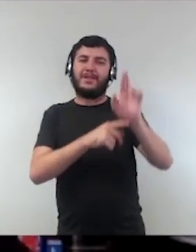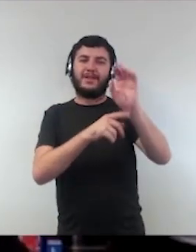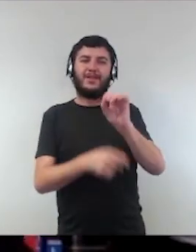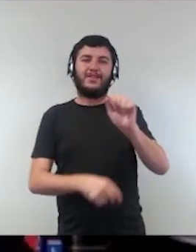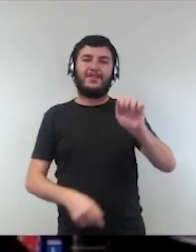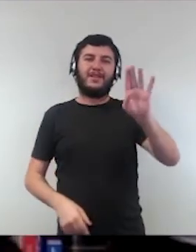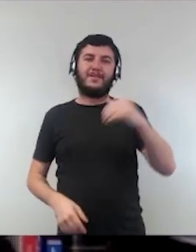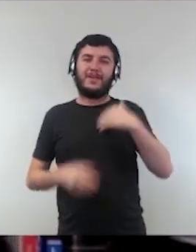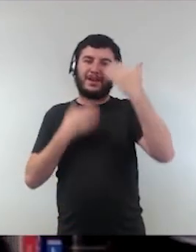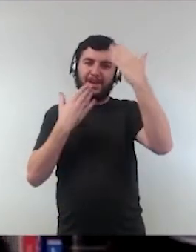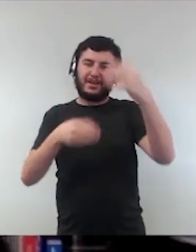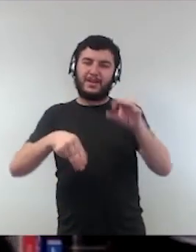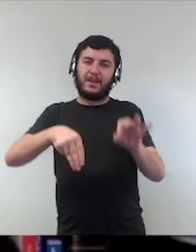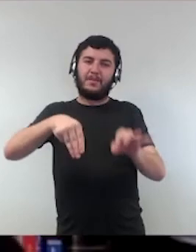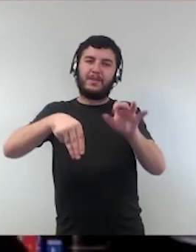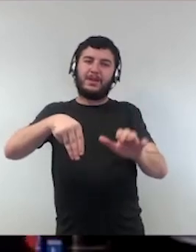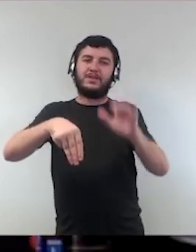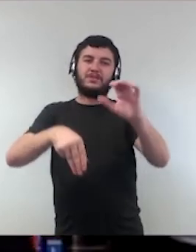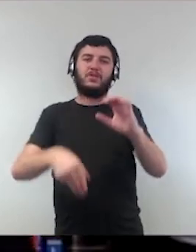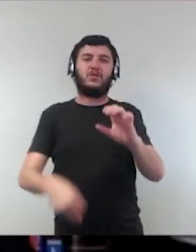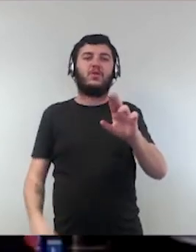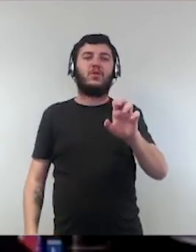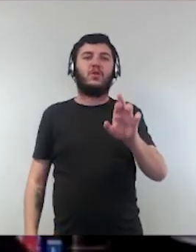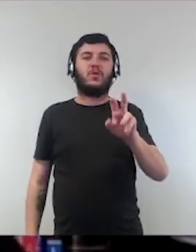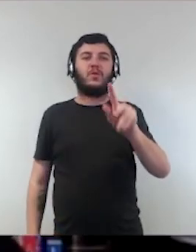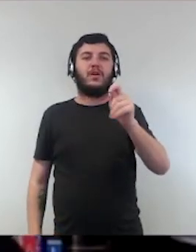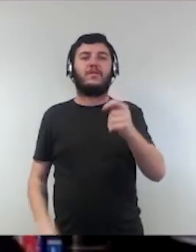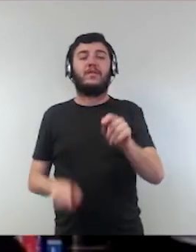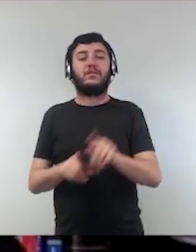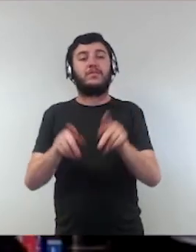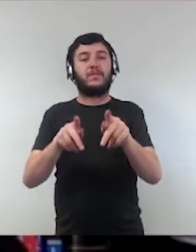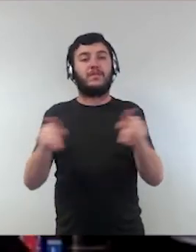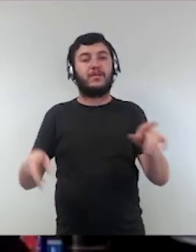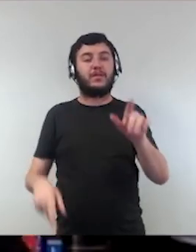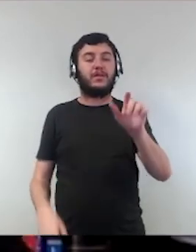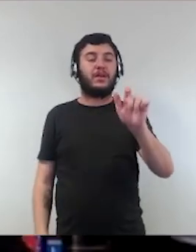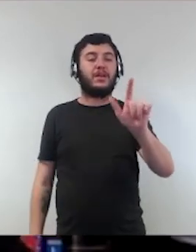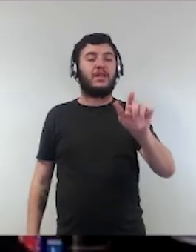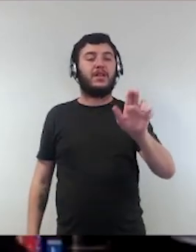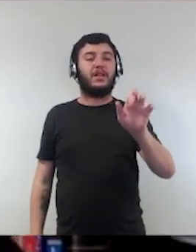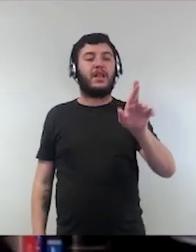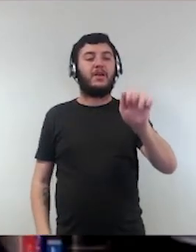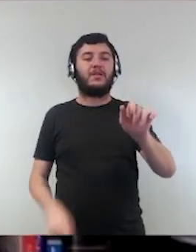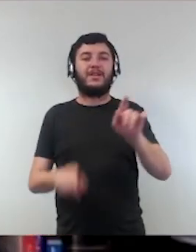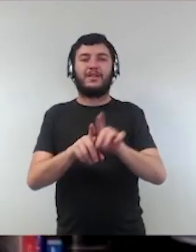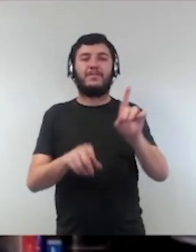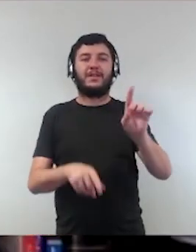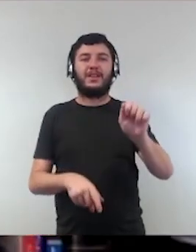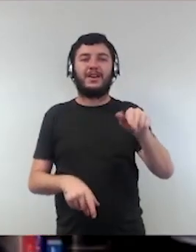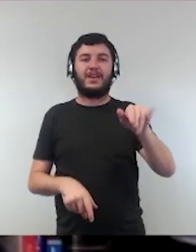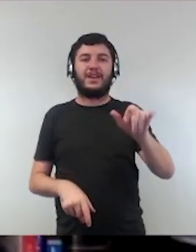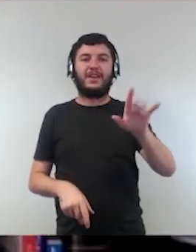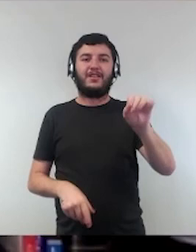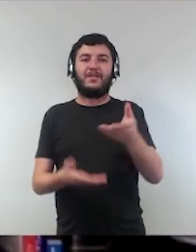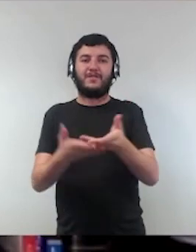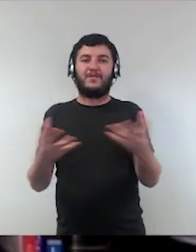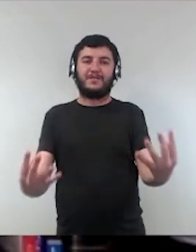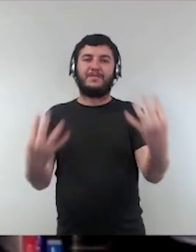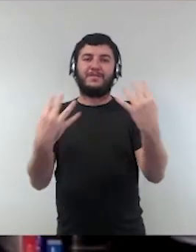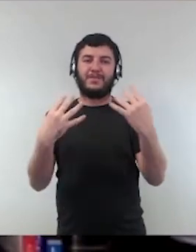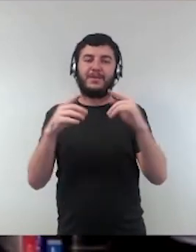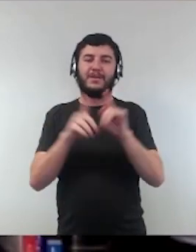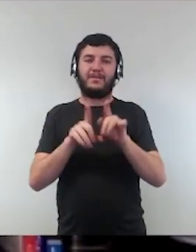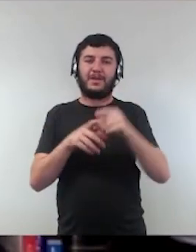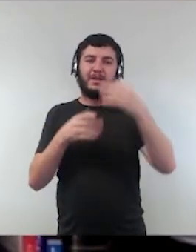ao ministro Cueva, aos professores Laura e Danilo, e agradecer a todos que nos deram essa audiência. E agradecer especialmente a coordenação científica